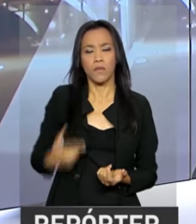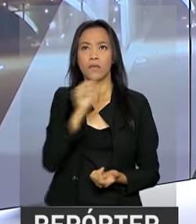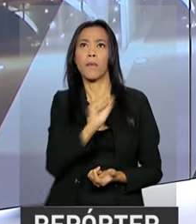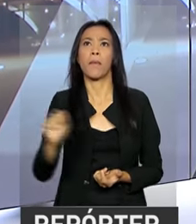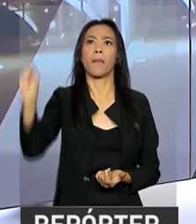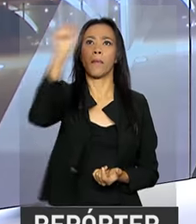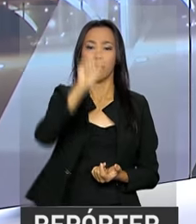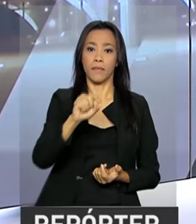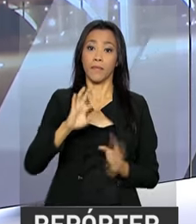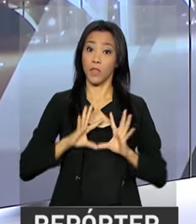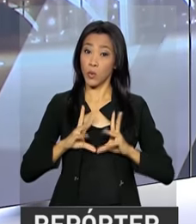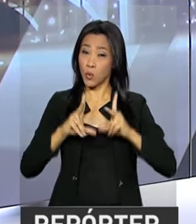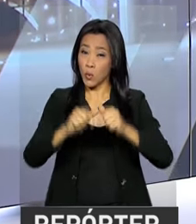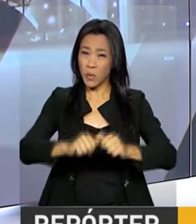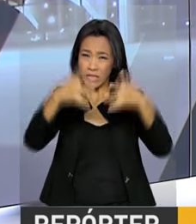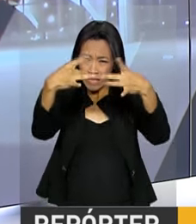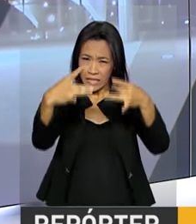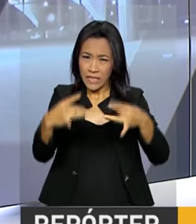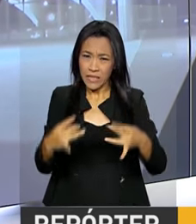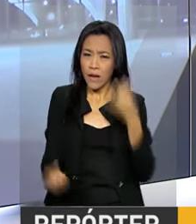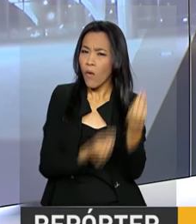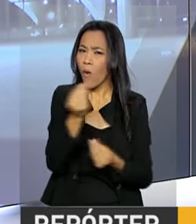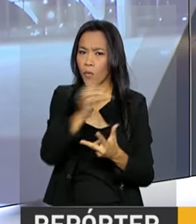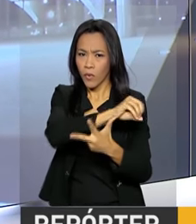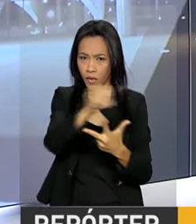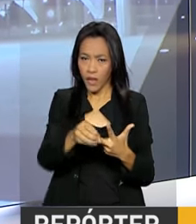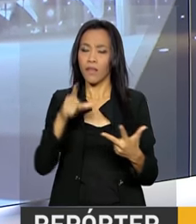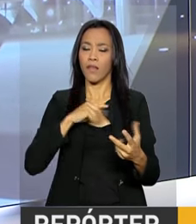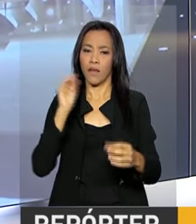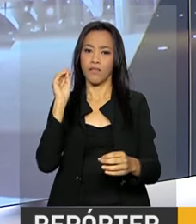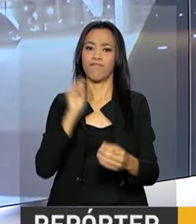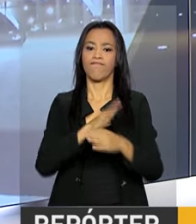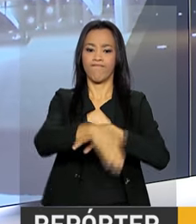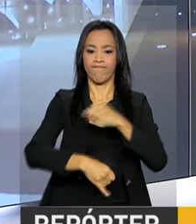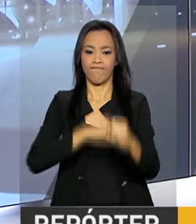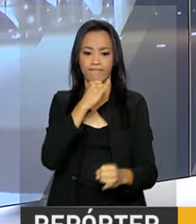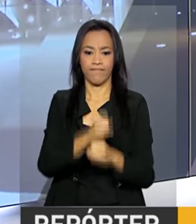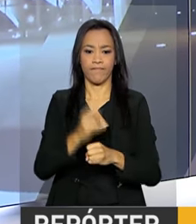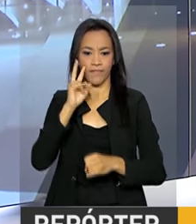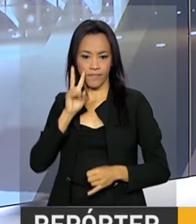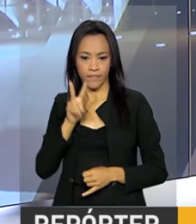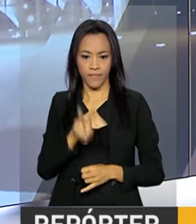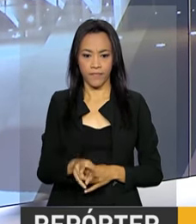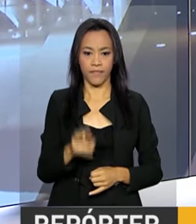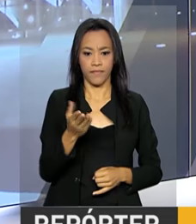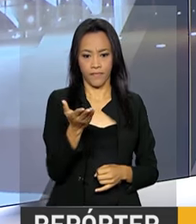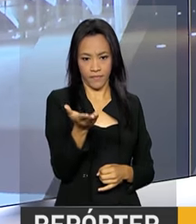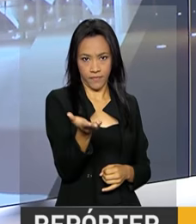país. Todos os detalhes sobre o exame estão na página do INEP em